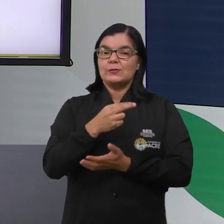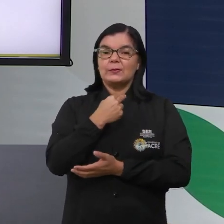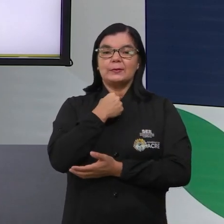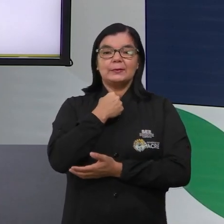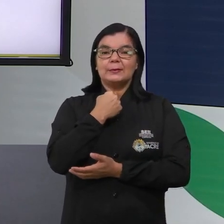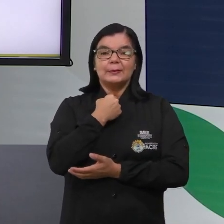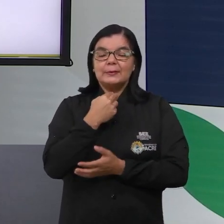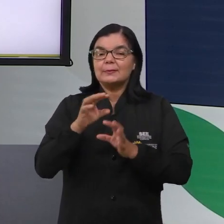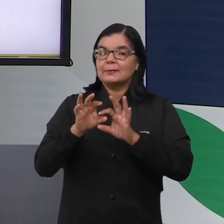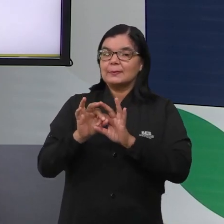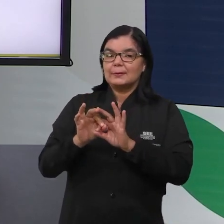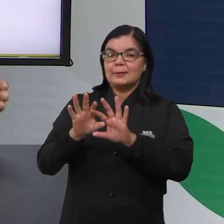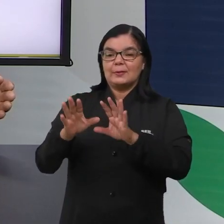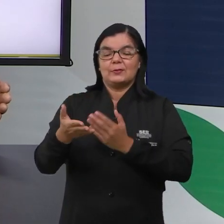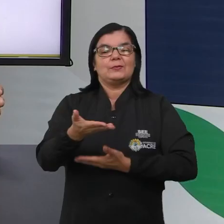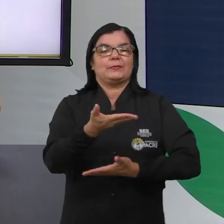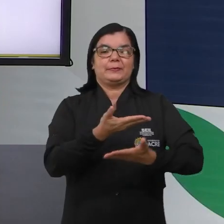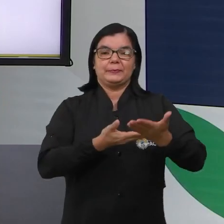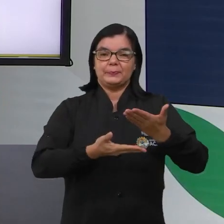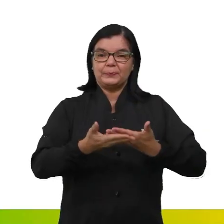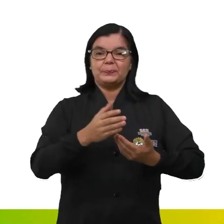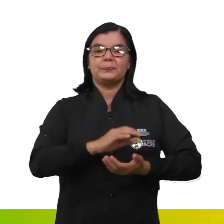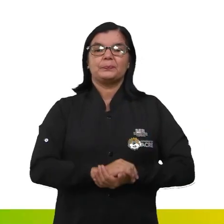pode deixar de interagir.